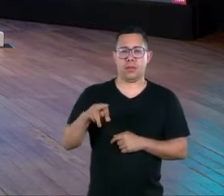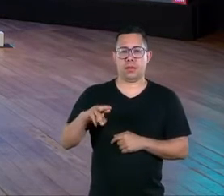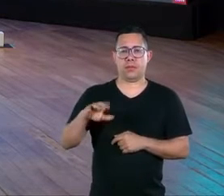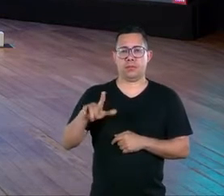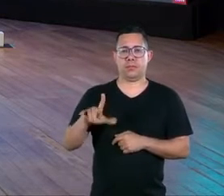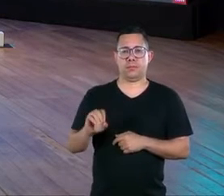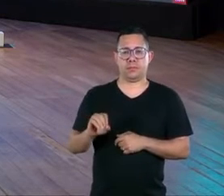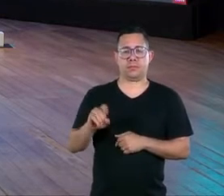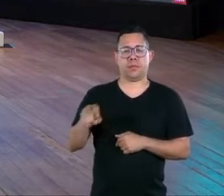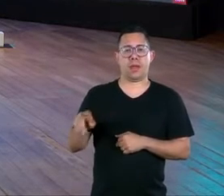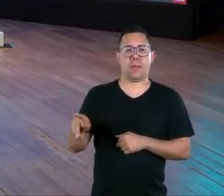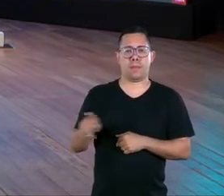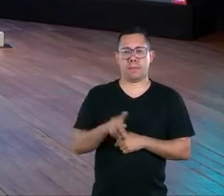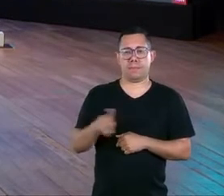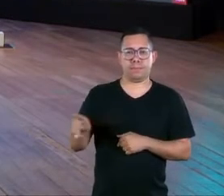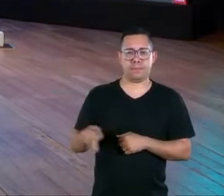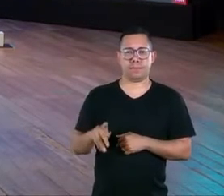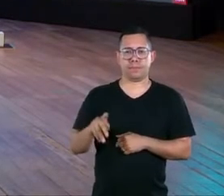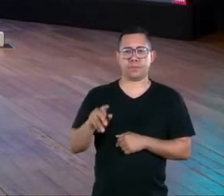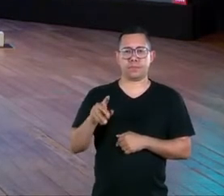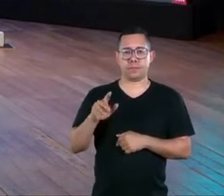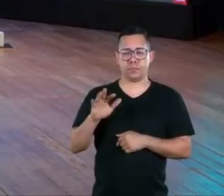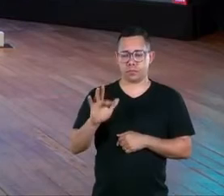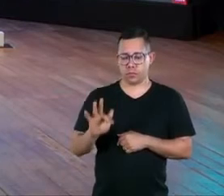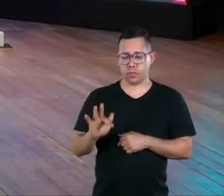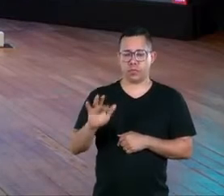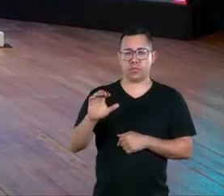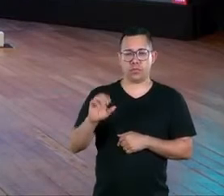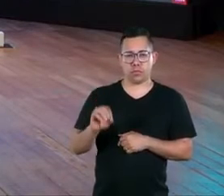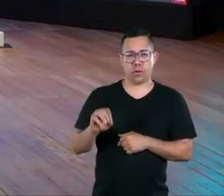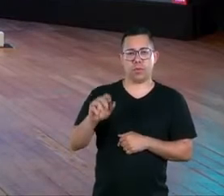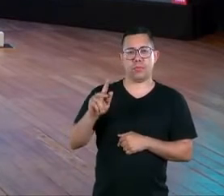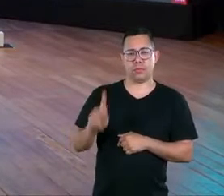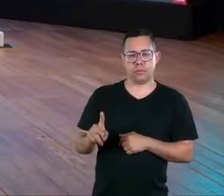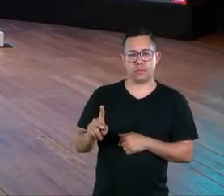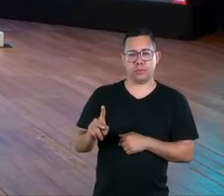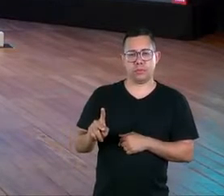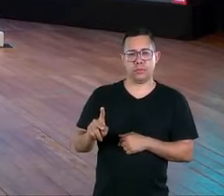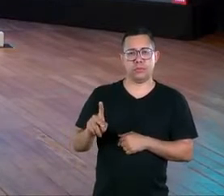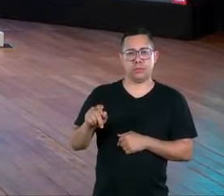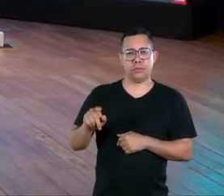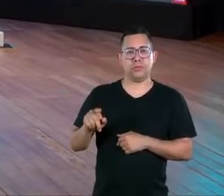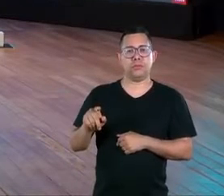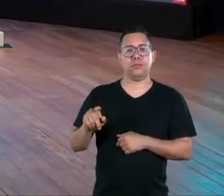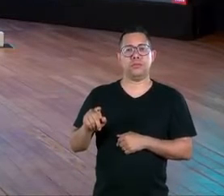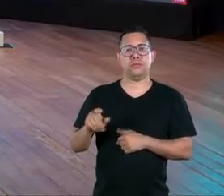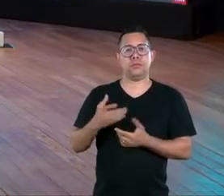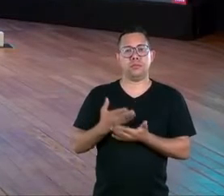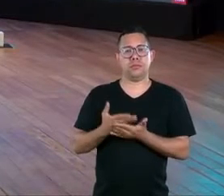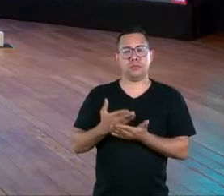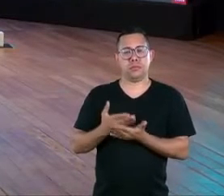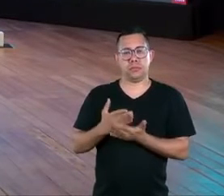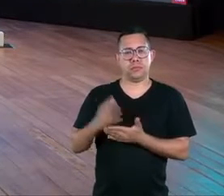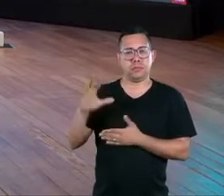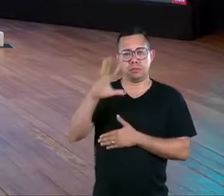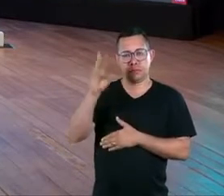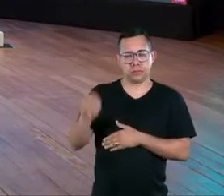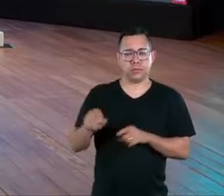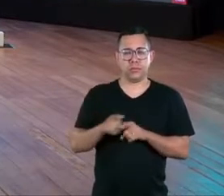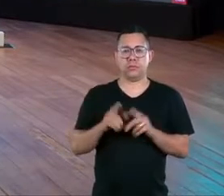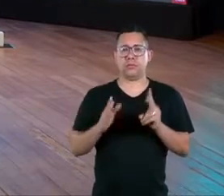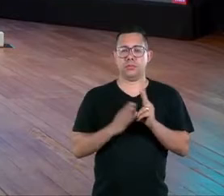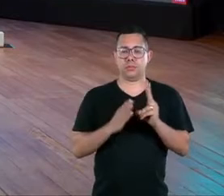docente do FOPROF, o FOP, Núcleo de Estudos Afro-Brasileiro e Indígena,